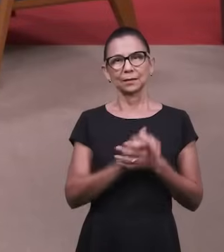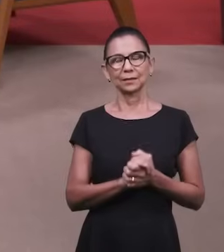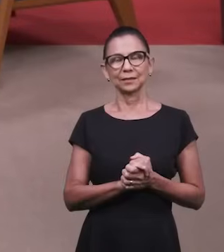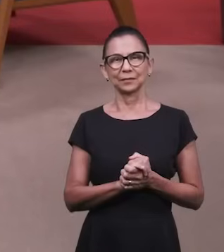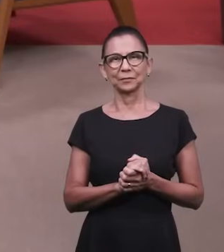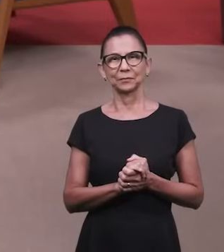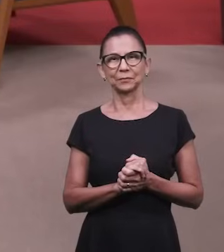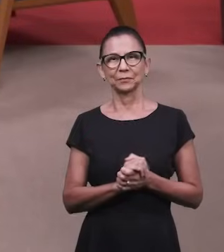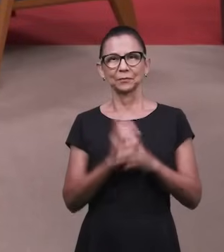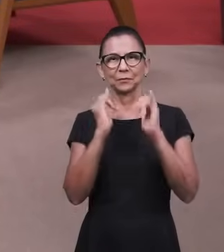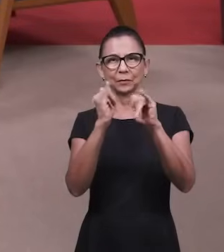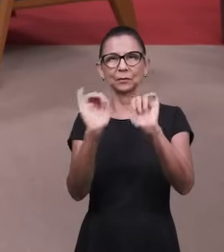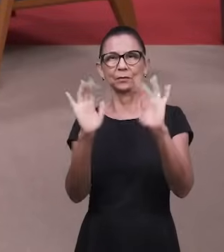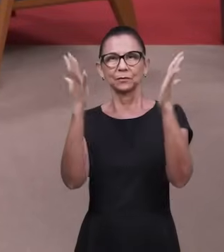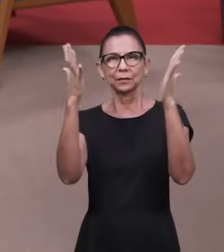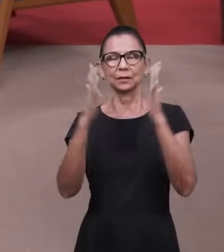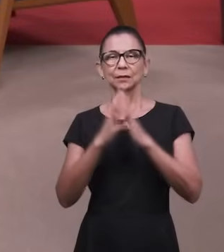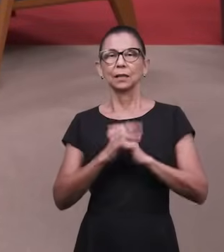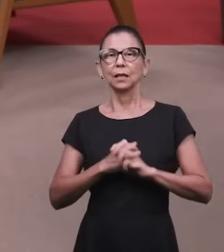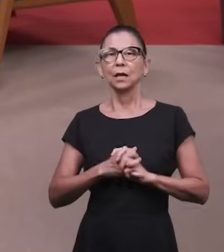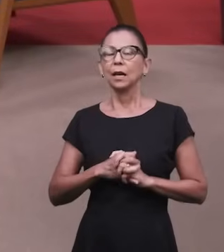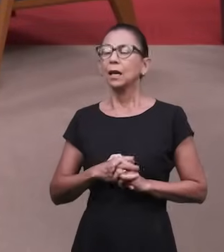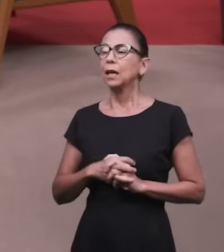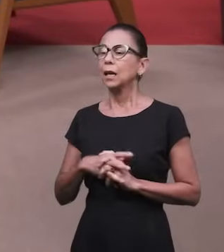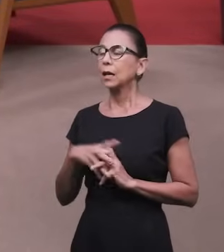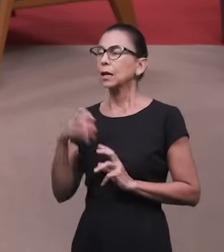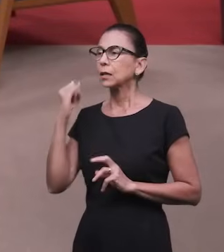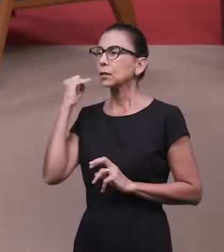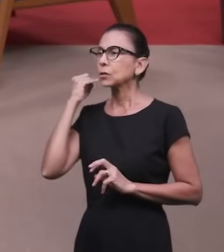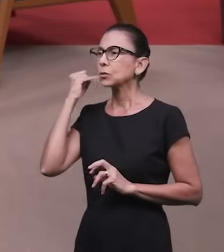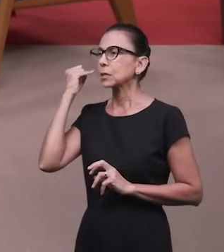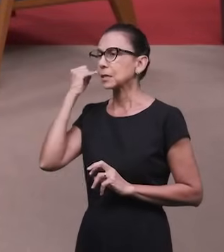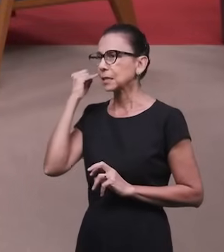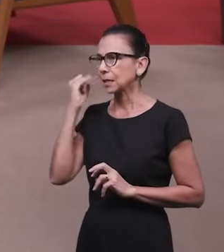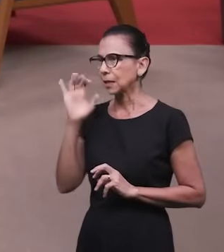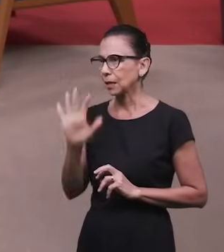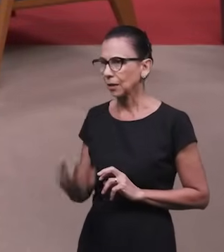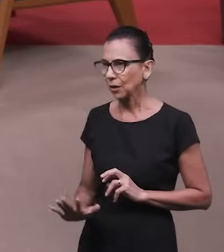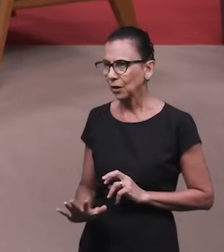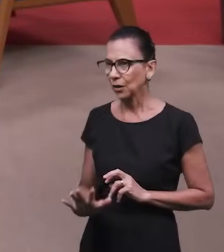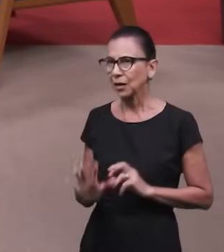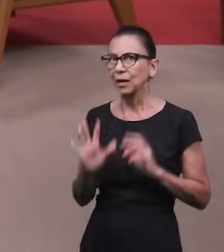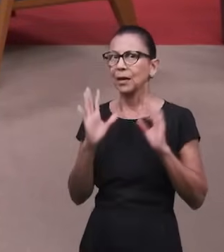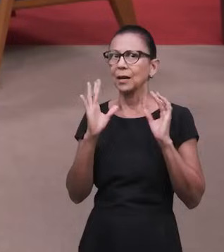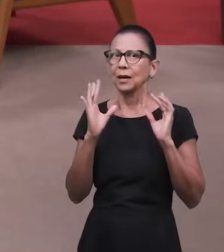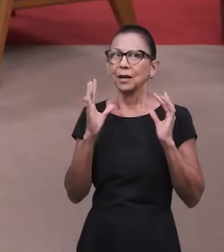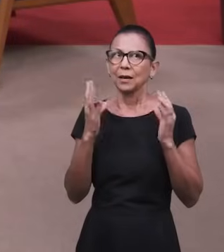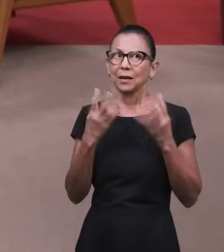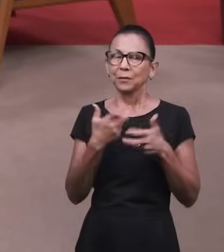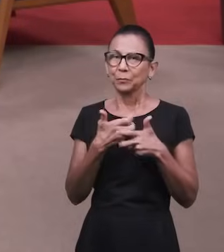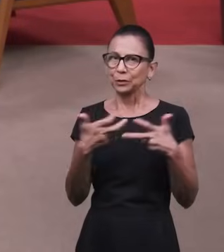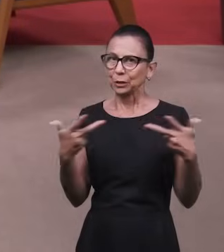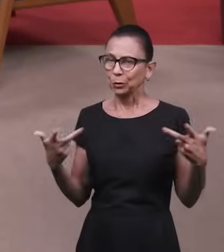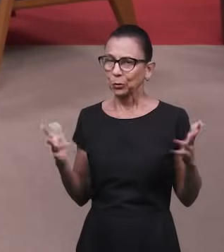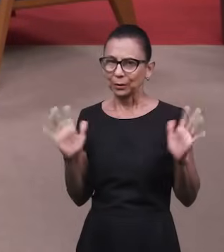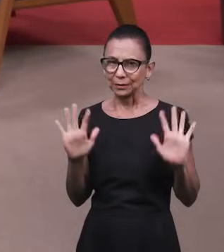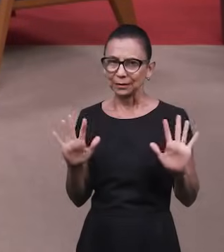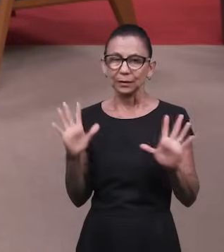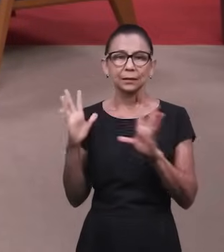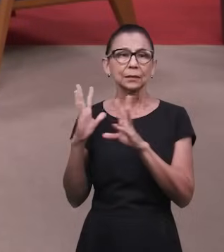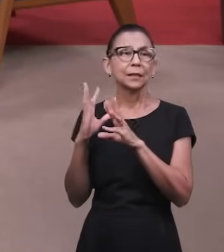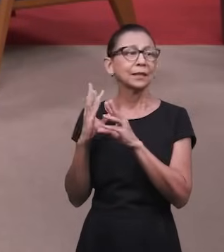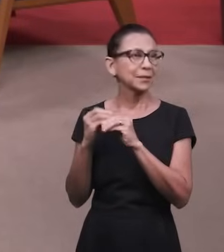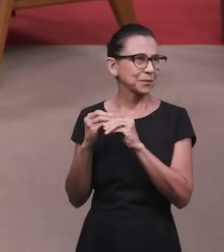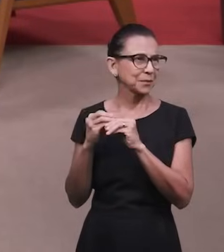Josias, é muita coisa para contar. Não, resume, Sérgio. Eu vou dizer assim de